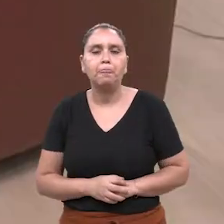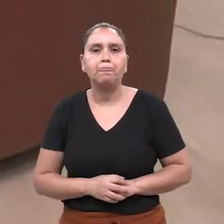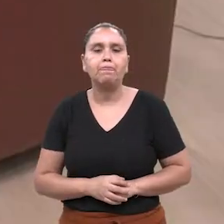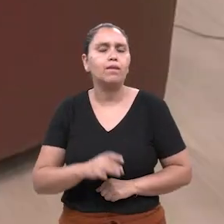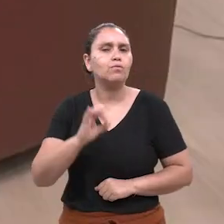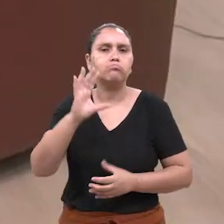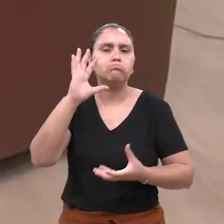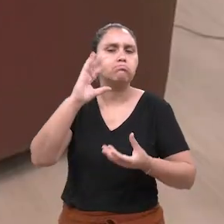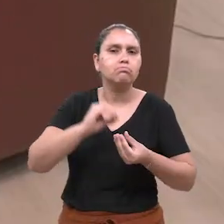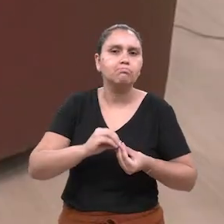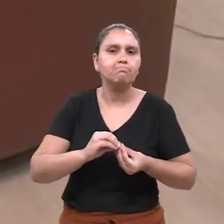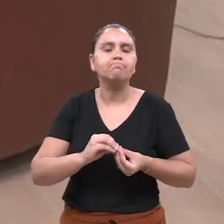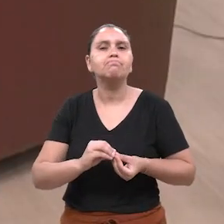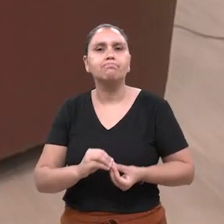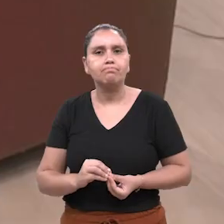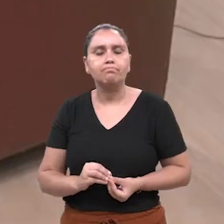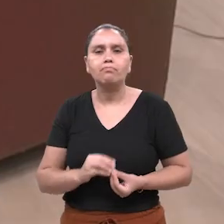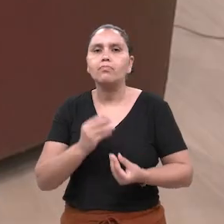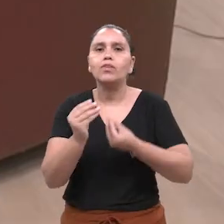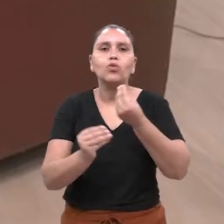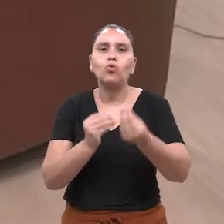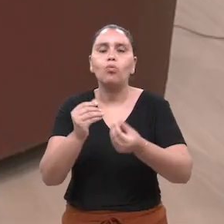alguém. Mário, para a gente encerrar,